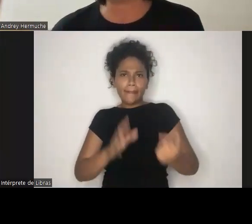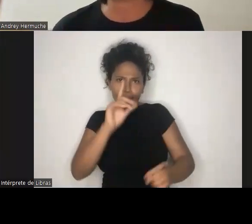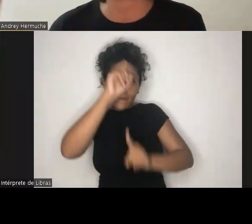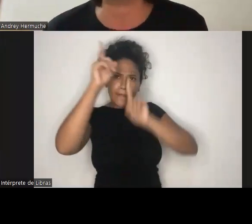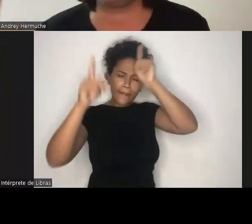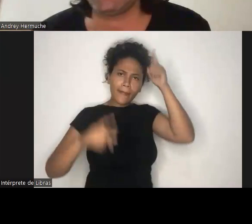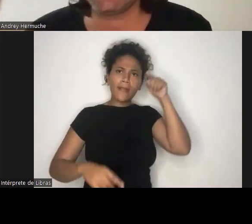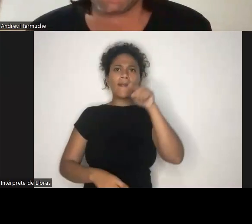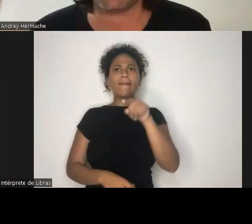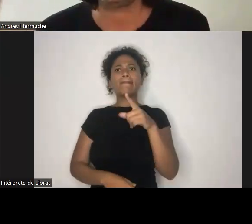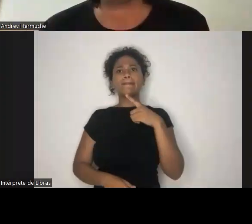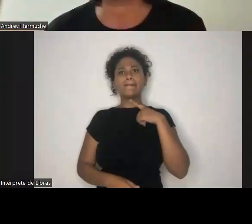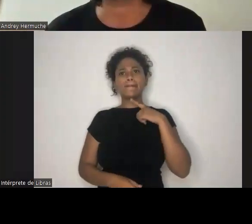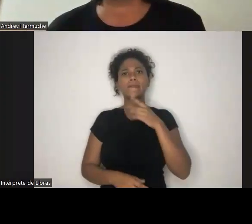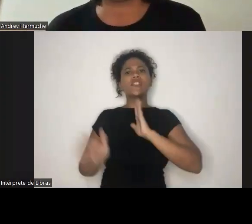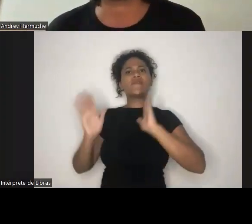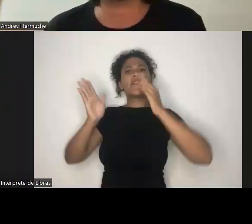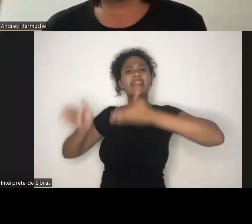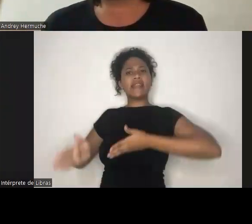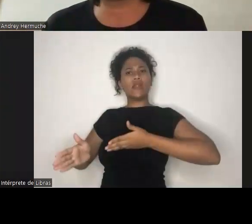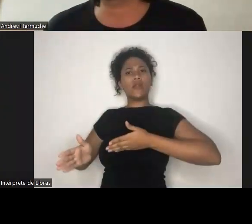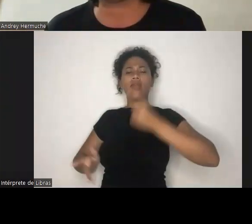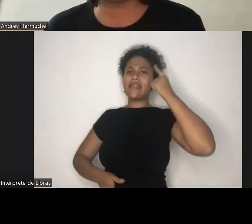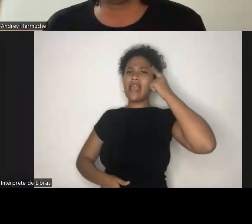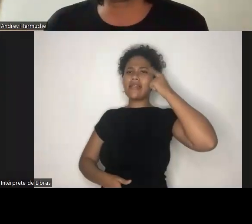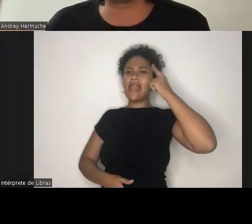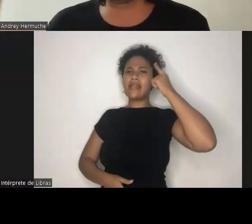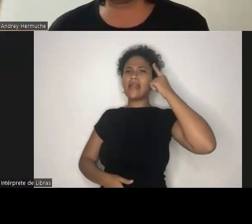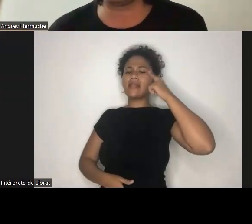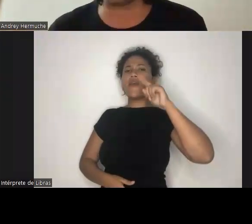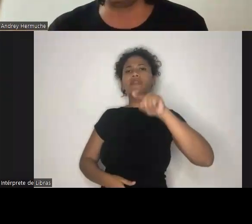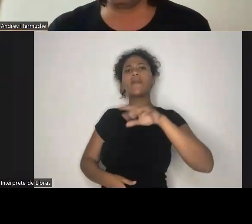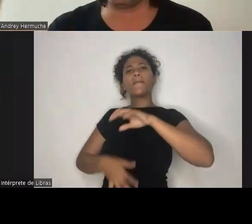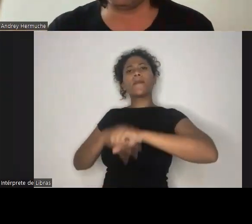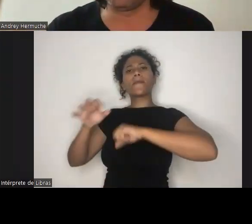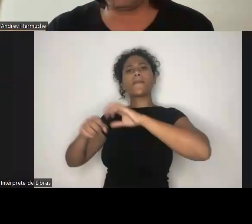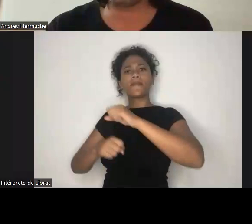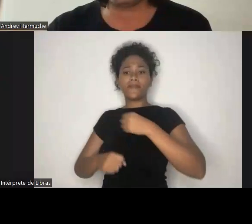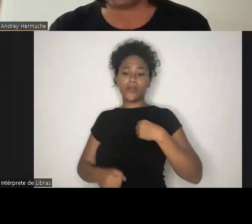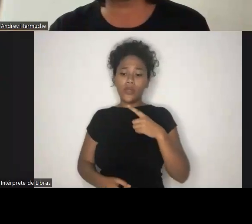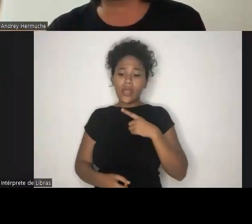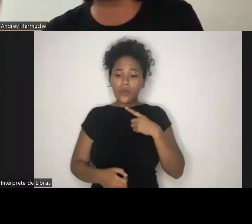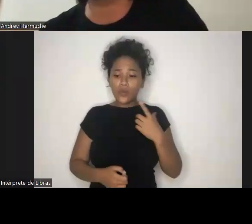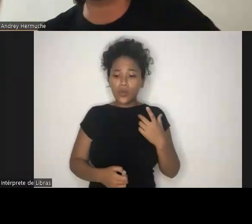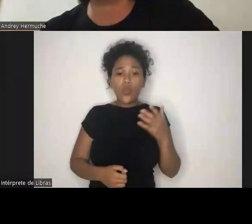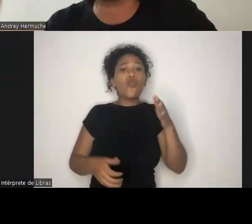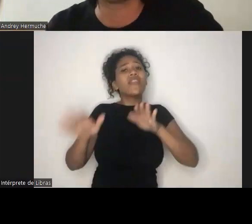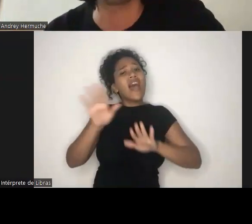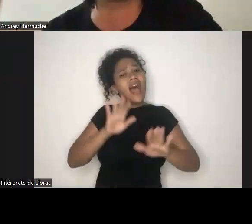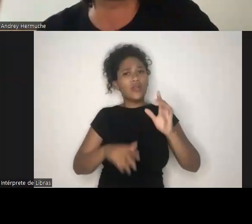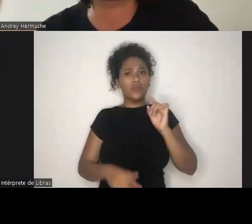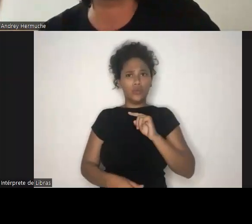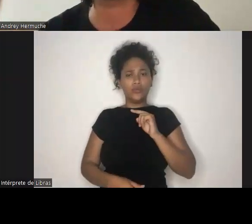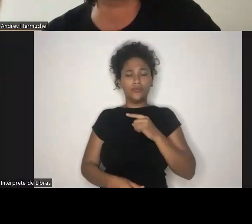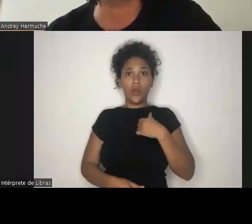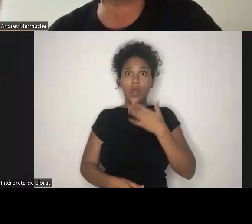você fidelizar essa ideia que você tá em busca Então eu tenho muito cuidado com isso eu admiro